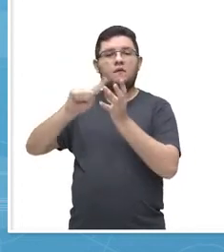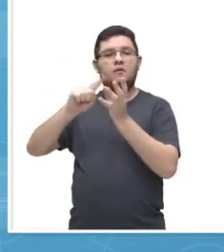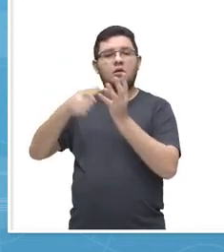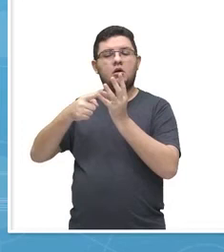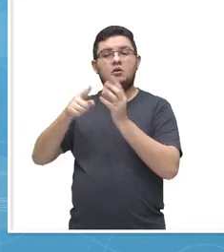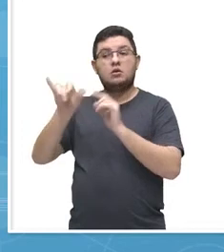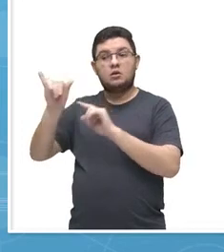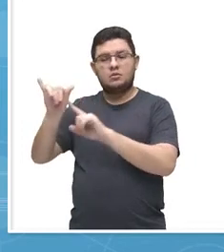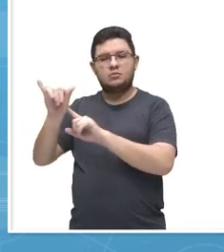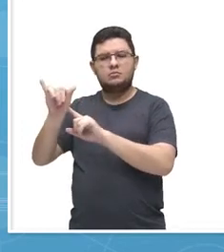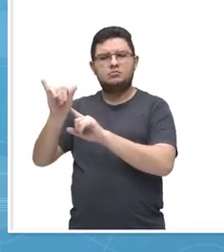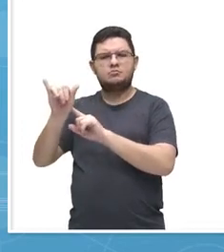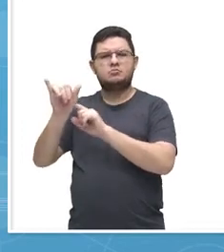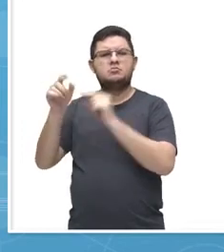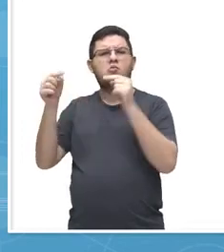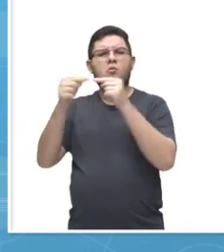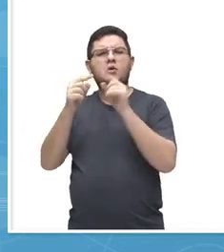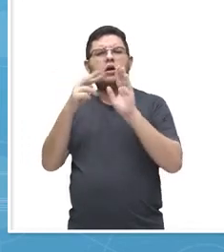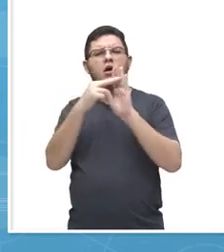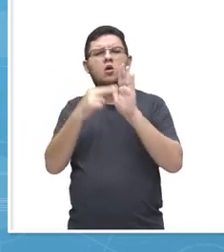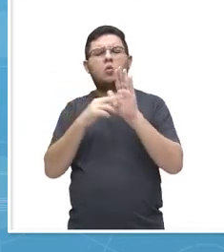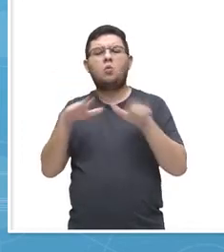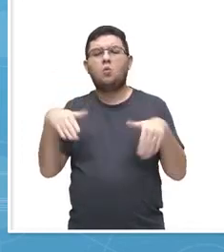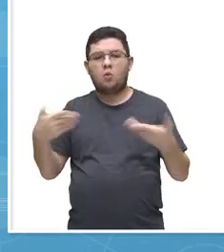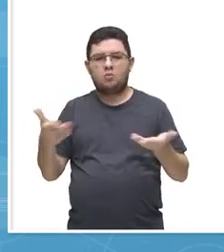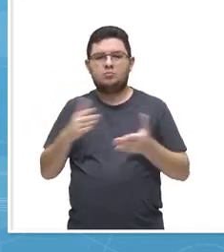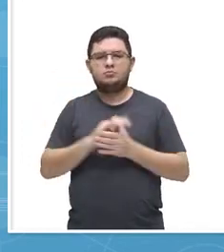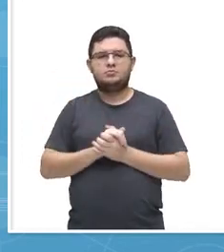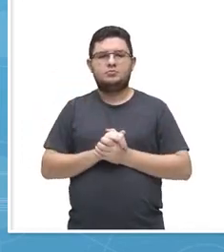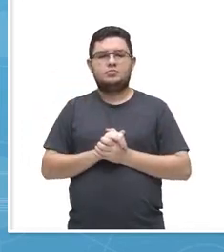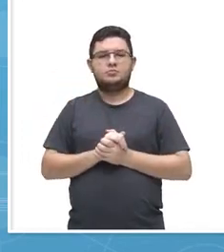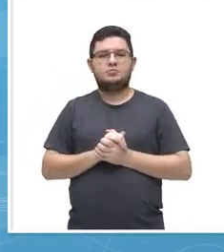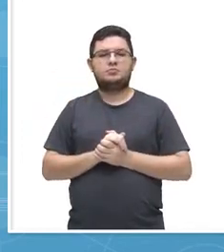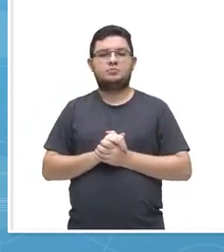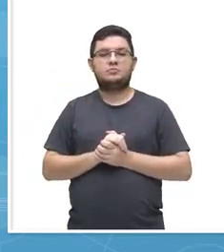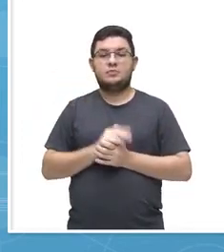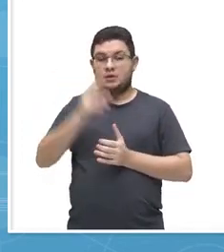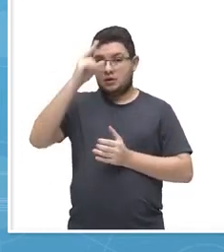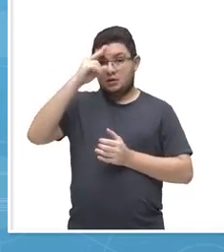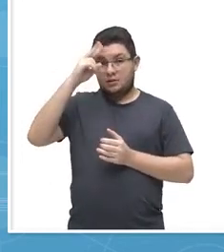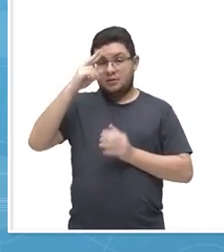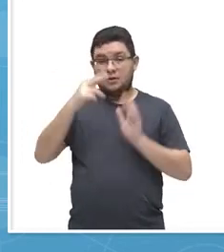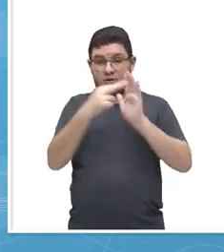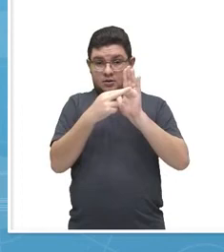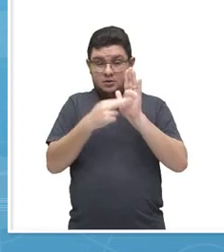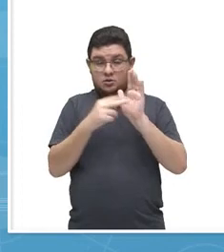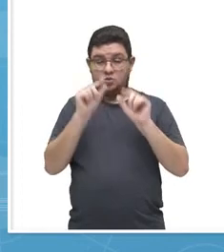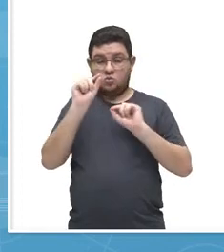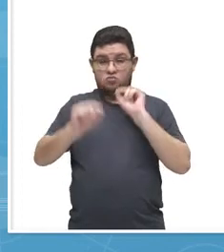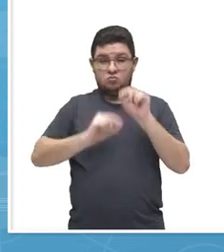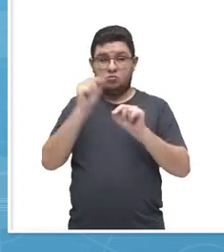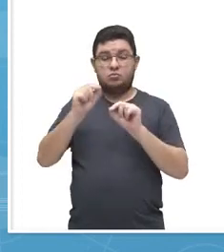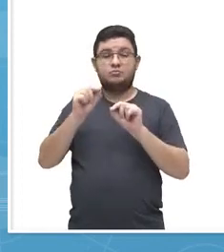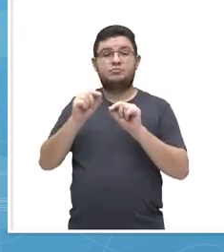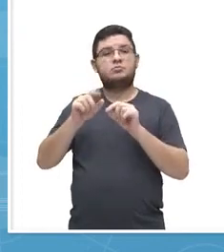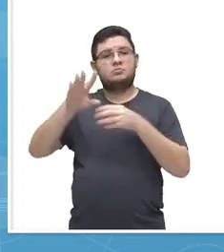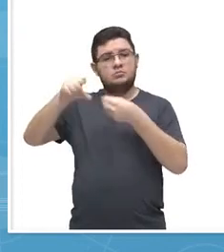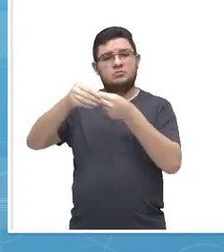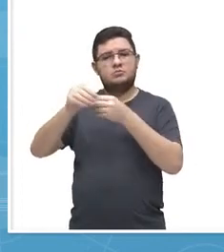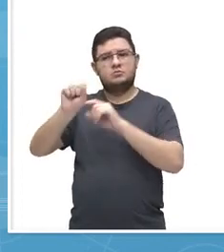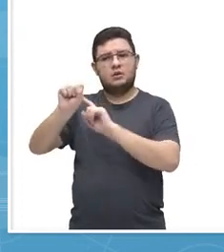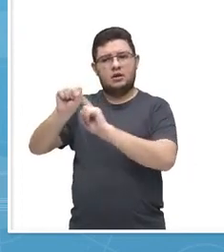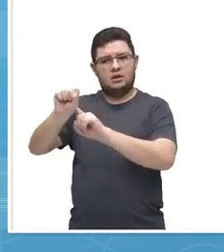só relembrar para vocês quais são as regras da terceira pessoa do singular. Regra geral, termina em S. A